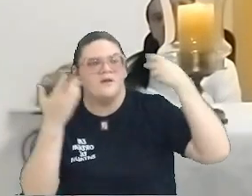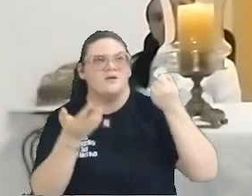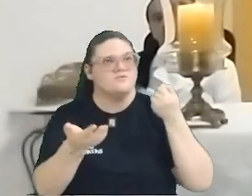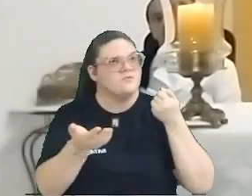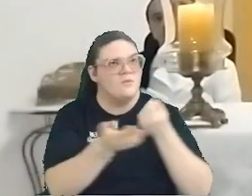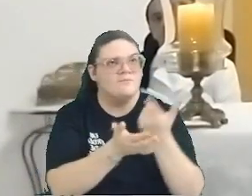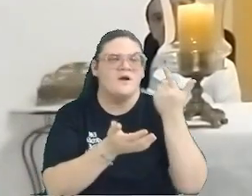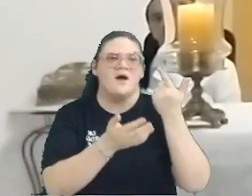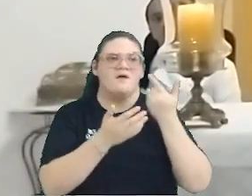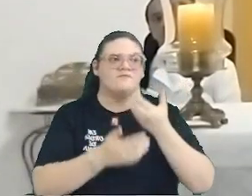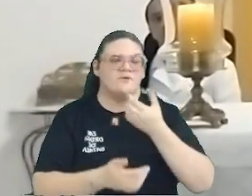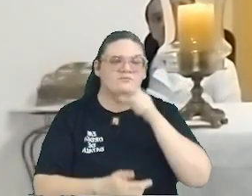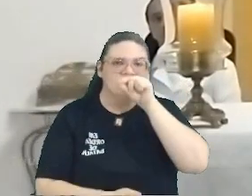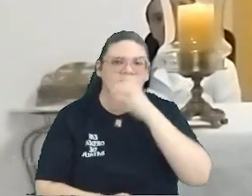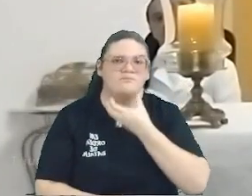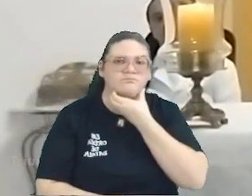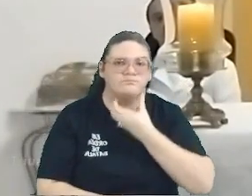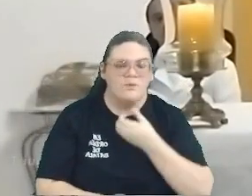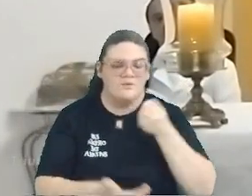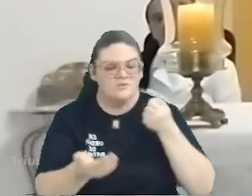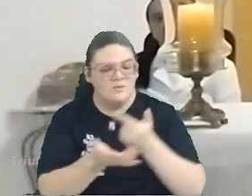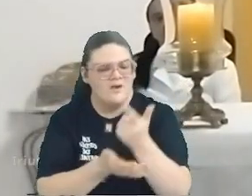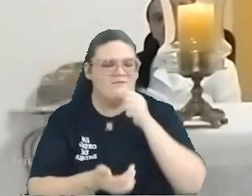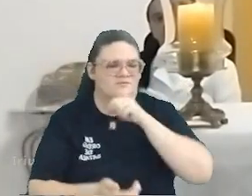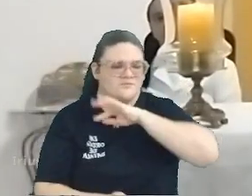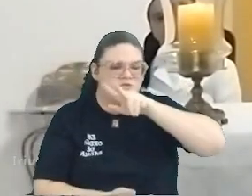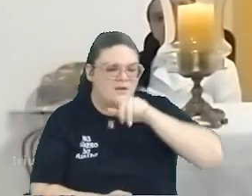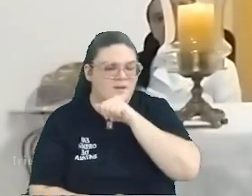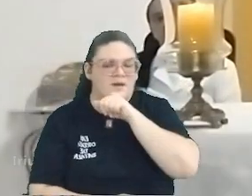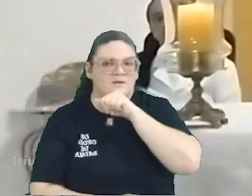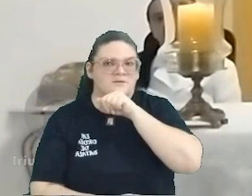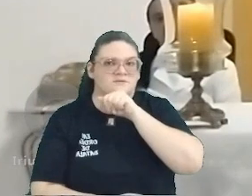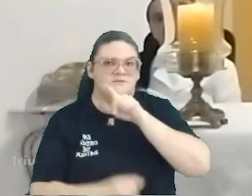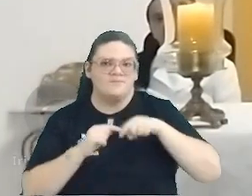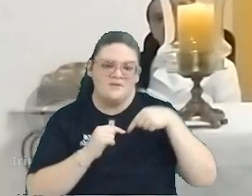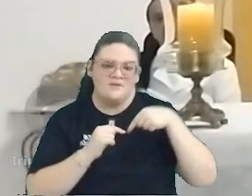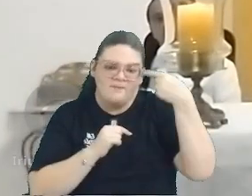comprava as pombas, comprava os animais que depois eram